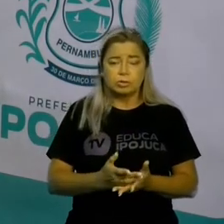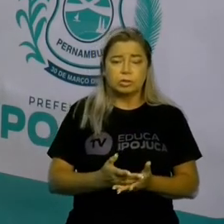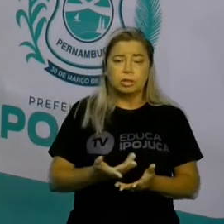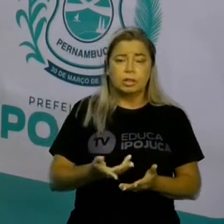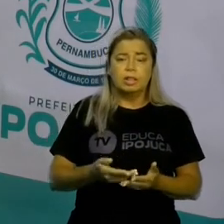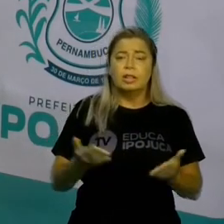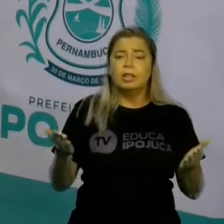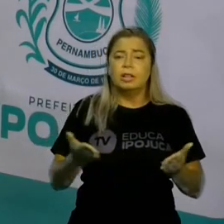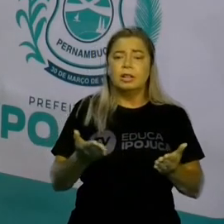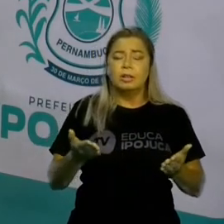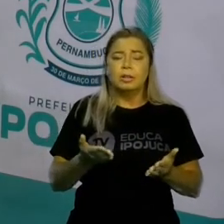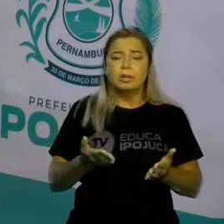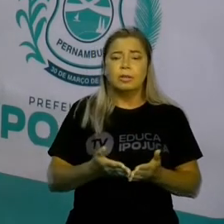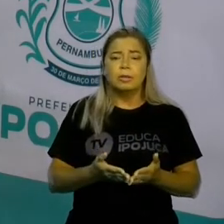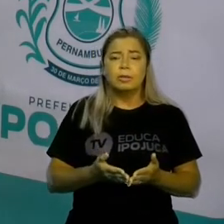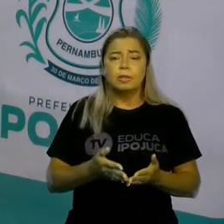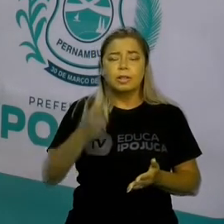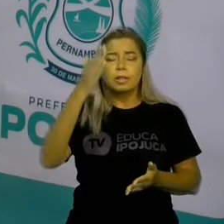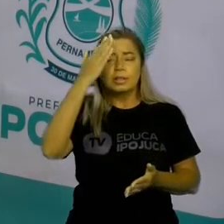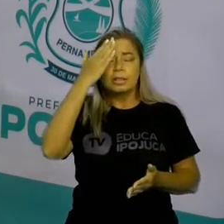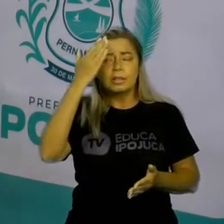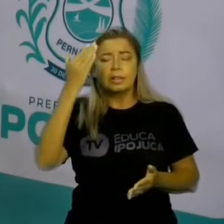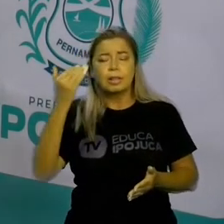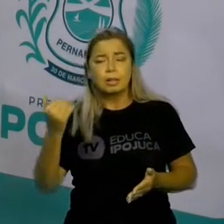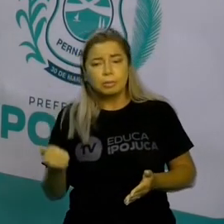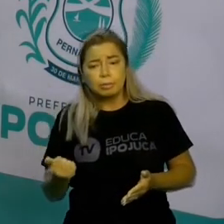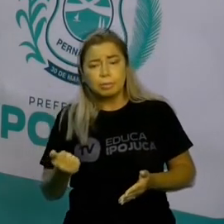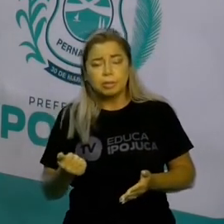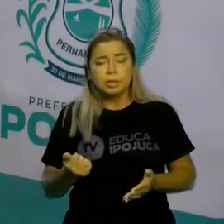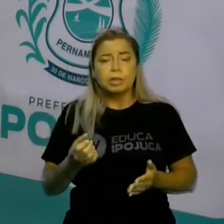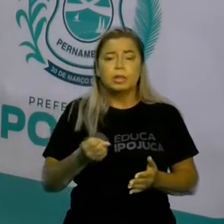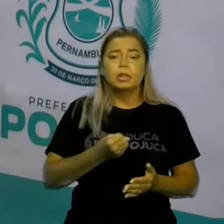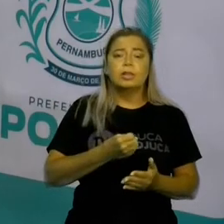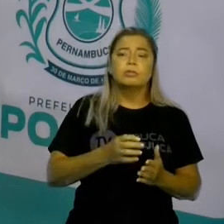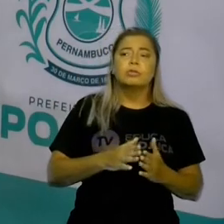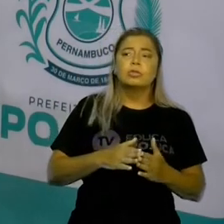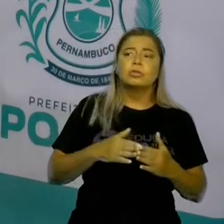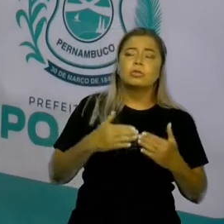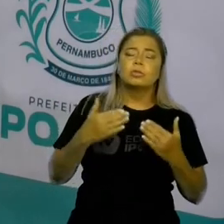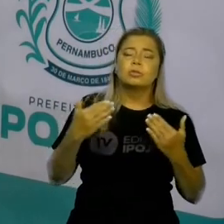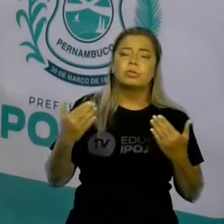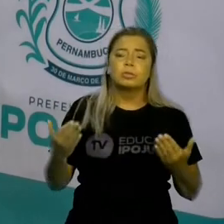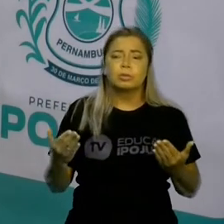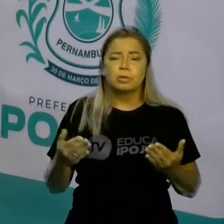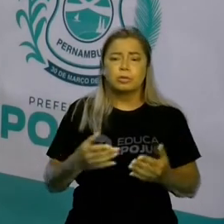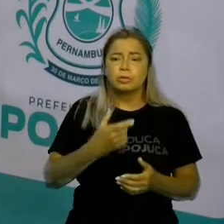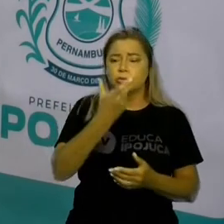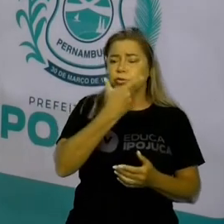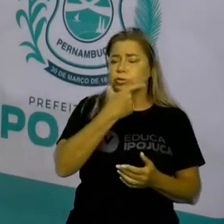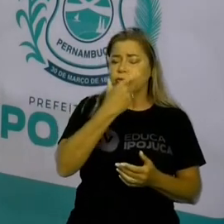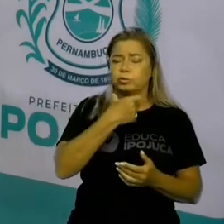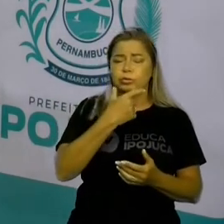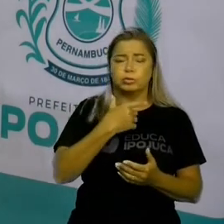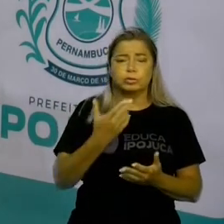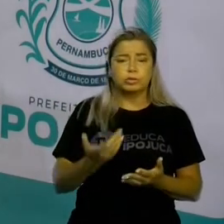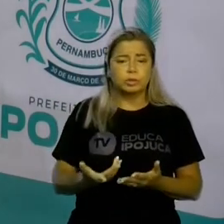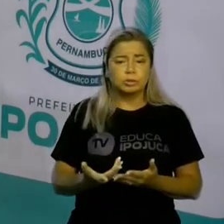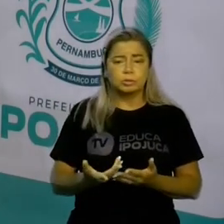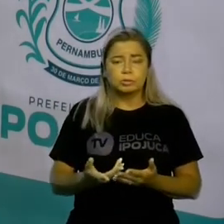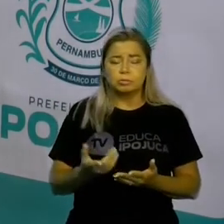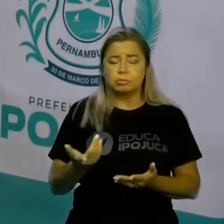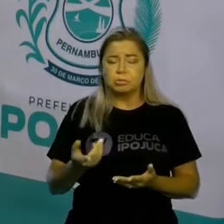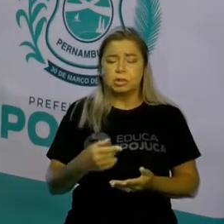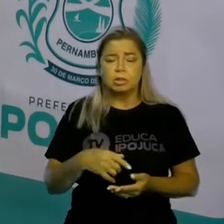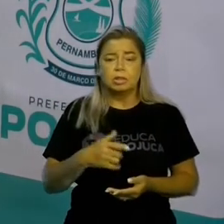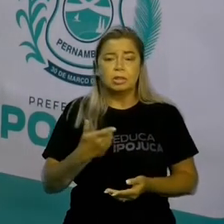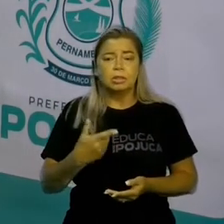precisa para saber quais foram as frutas que nós não colhemos no verão, ou seja, não foram